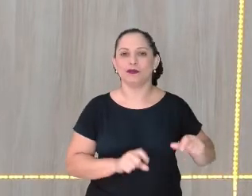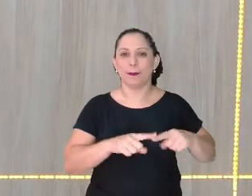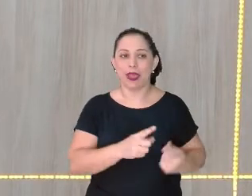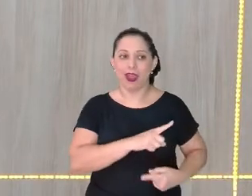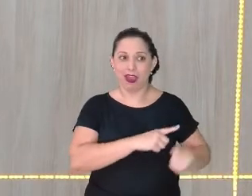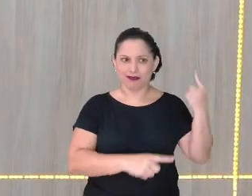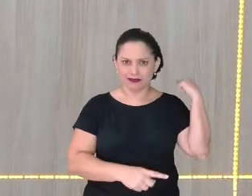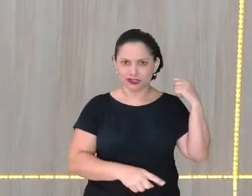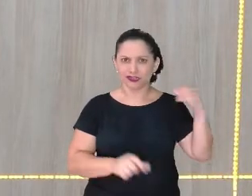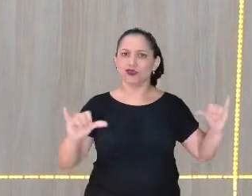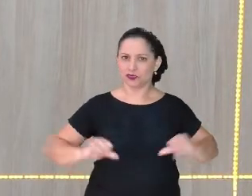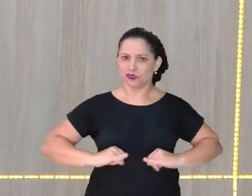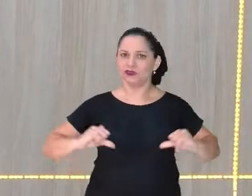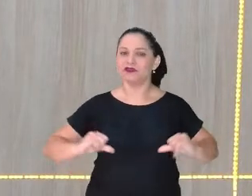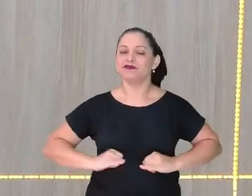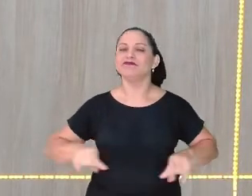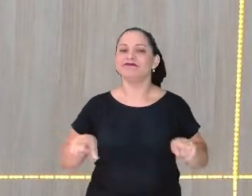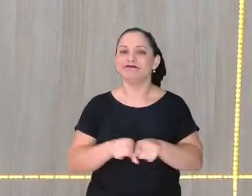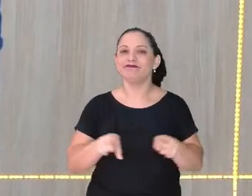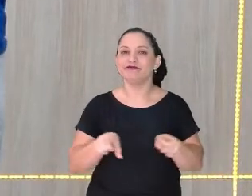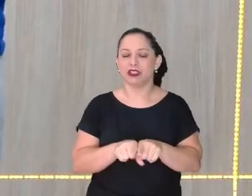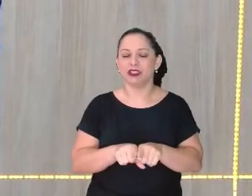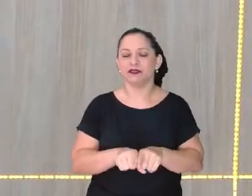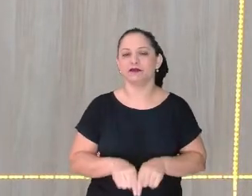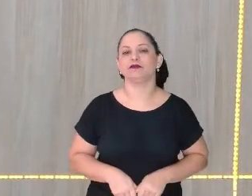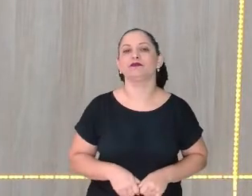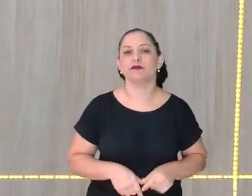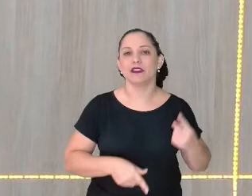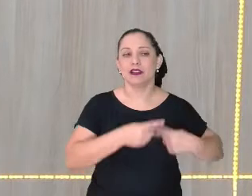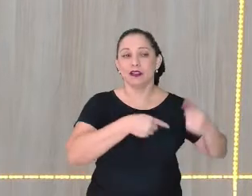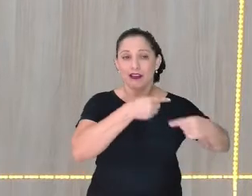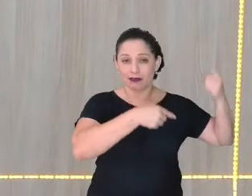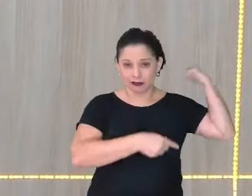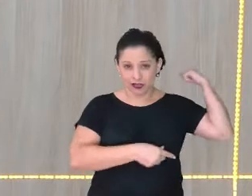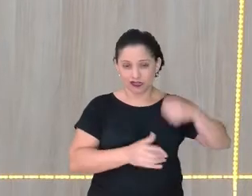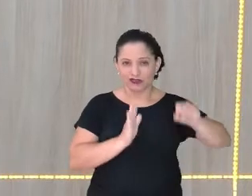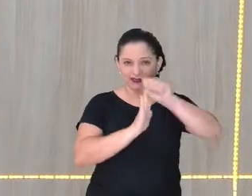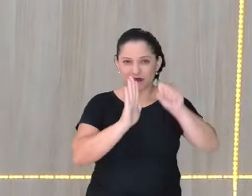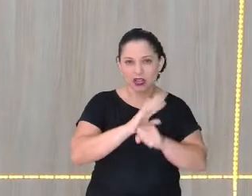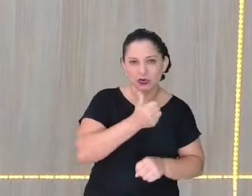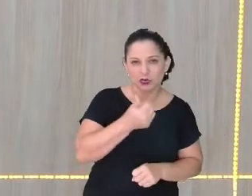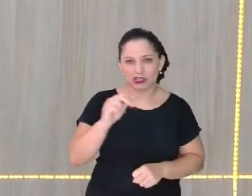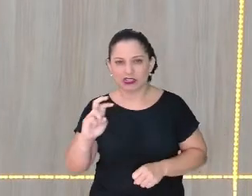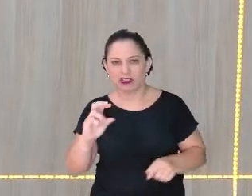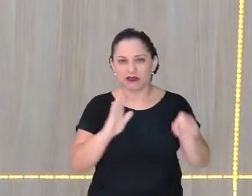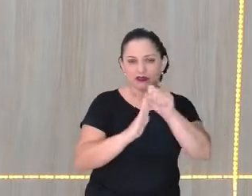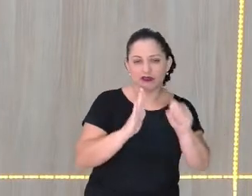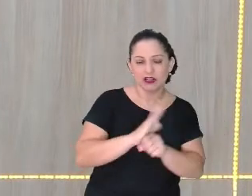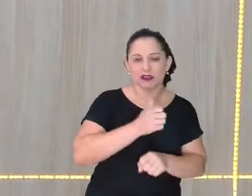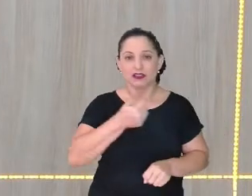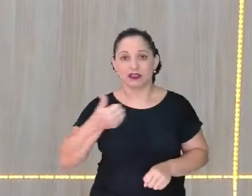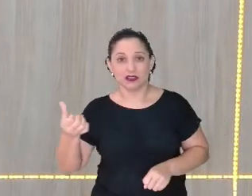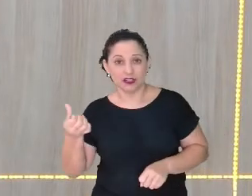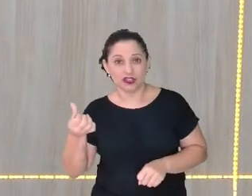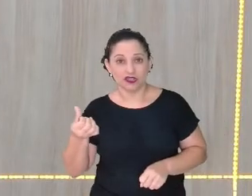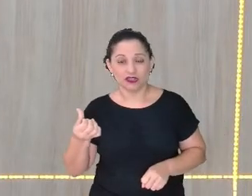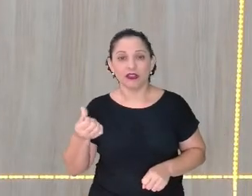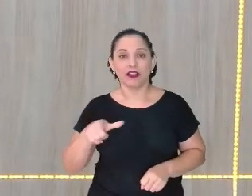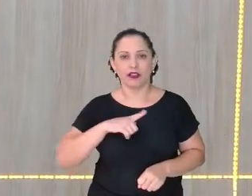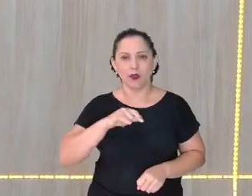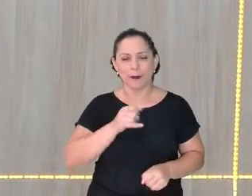colônias exploradas. E muitas vezes os próprios, naquela época, lá do século XV, do século XVI, os